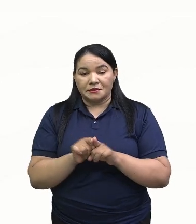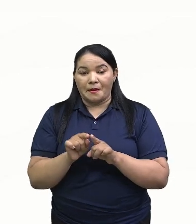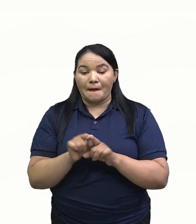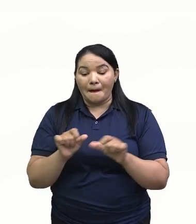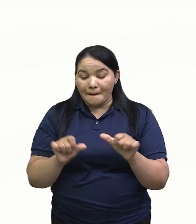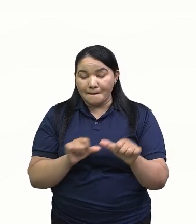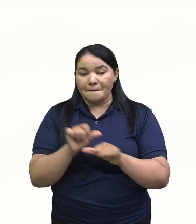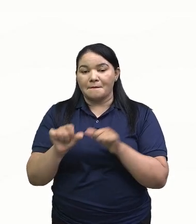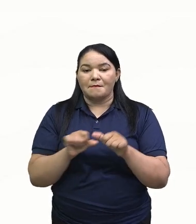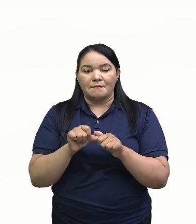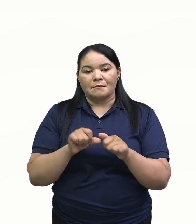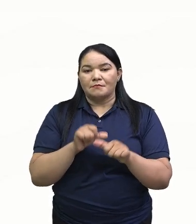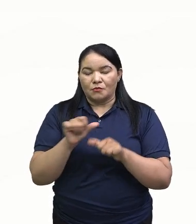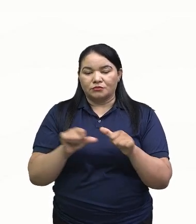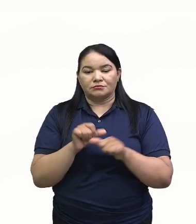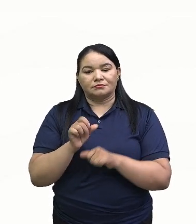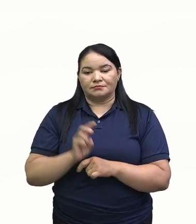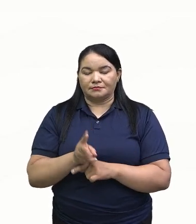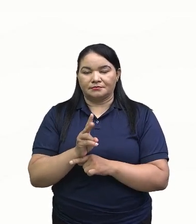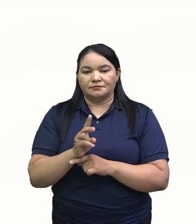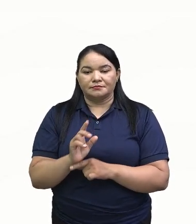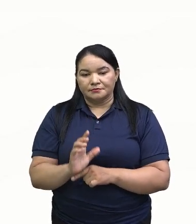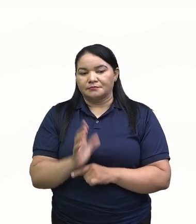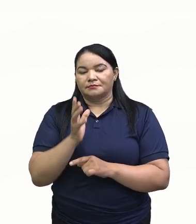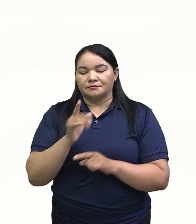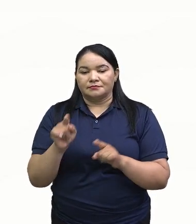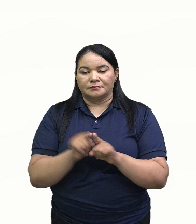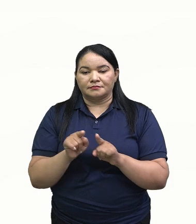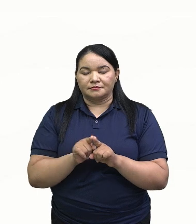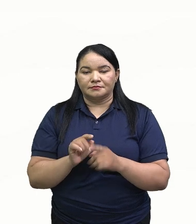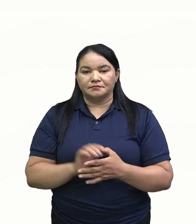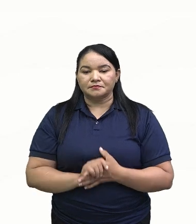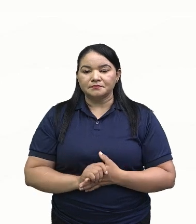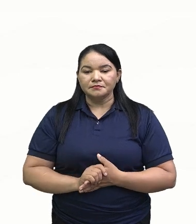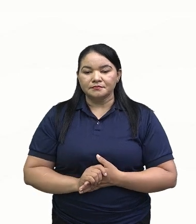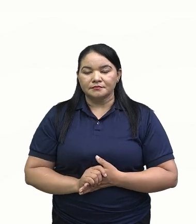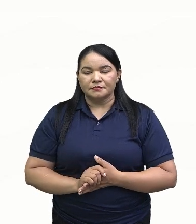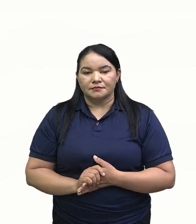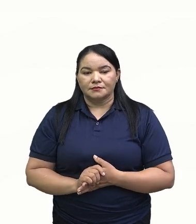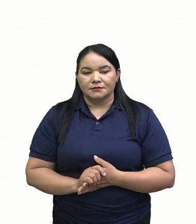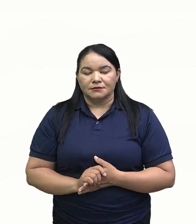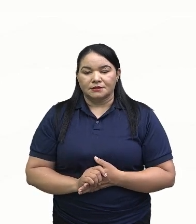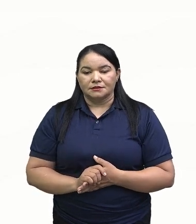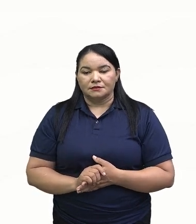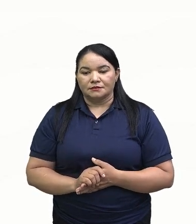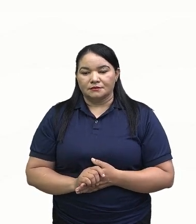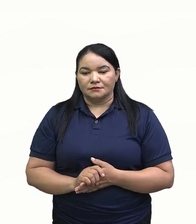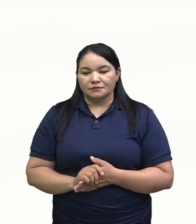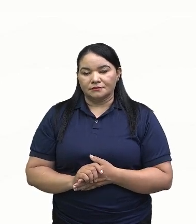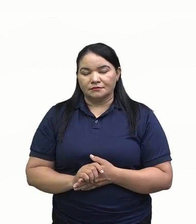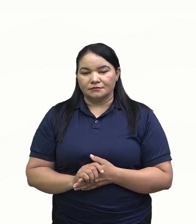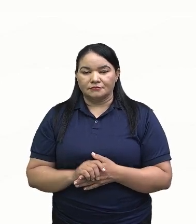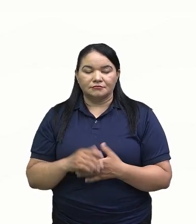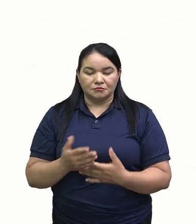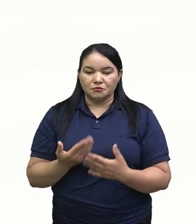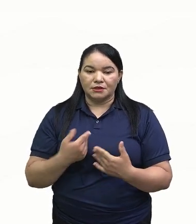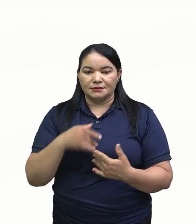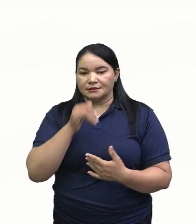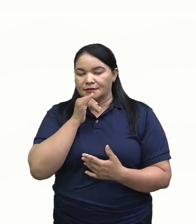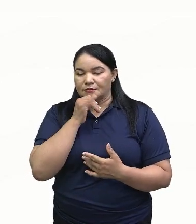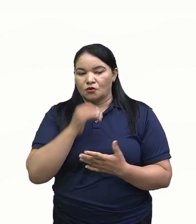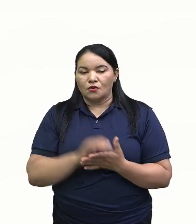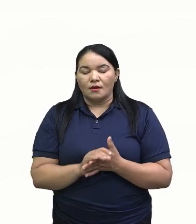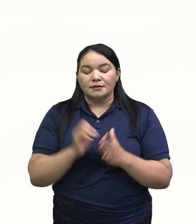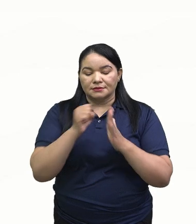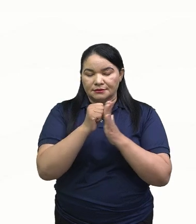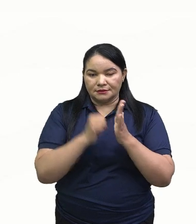mudança e podemos dizer que ocorrem transformações durante um século para o outro. Então,